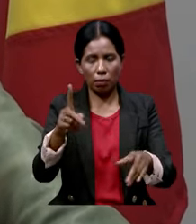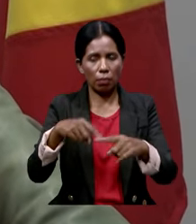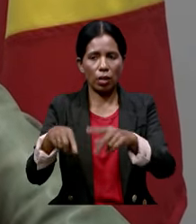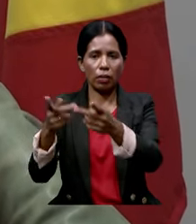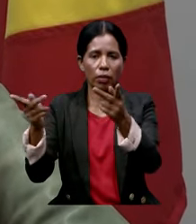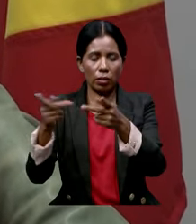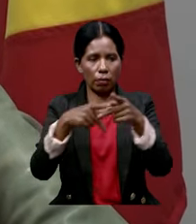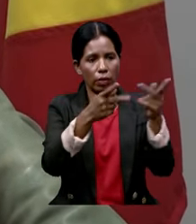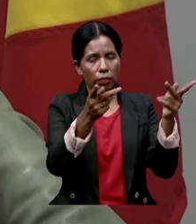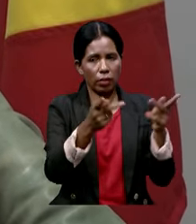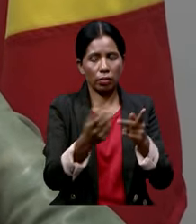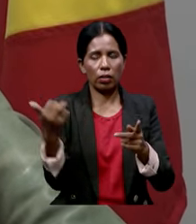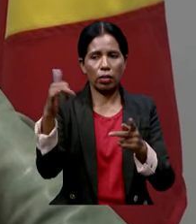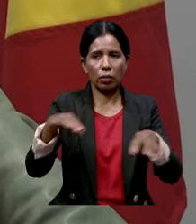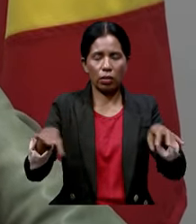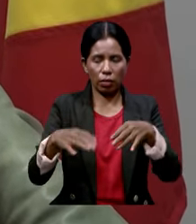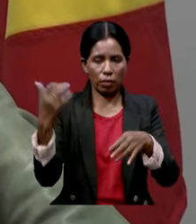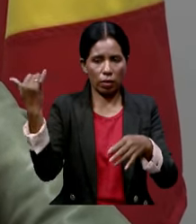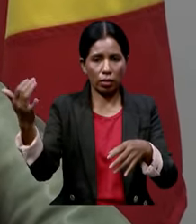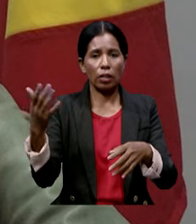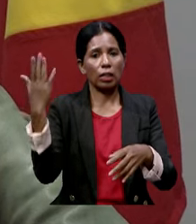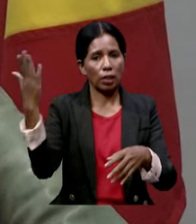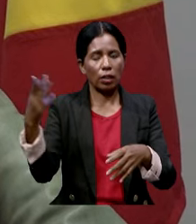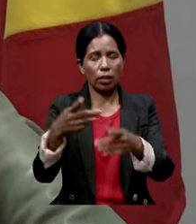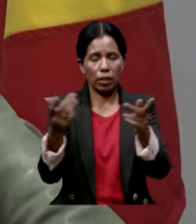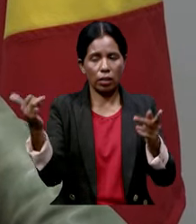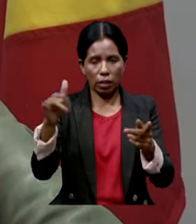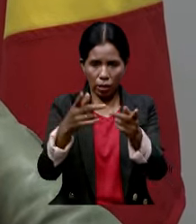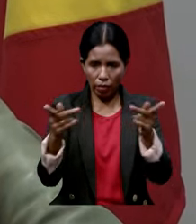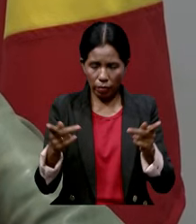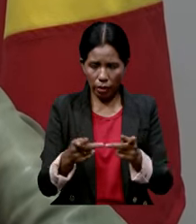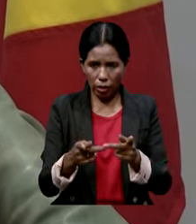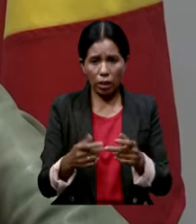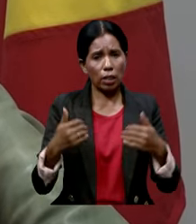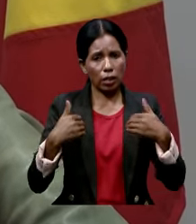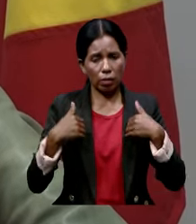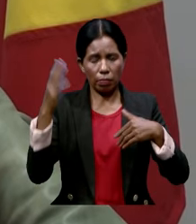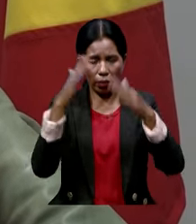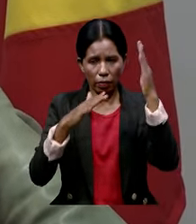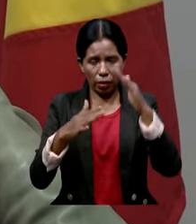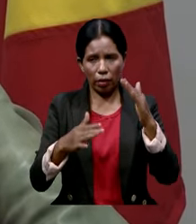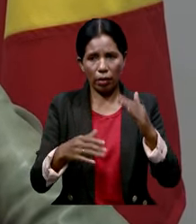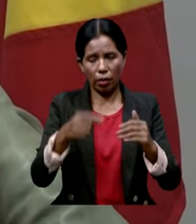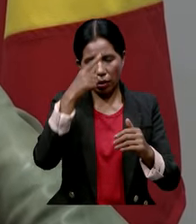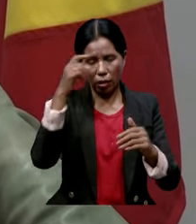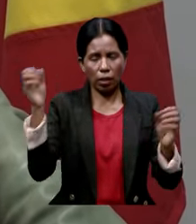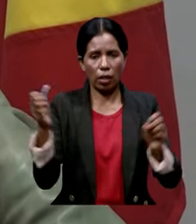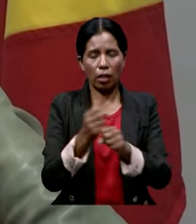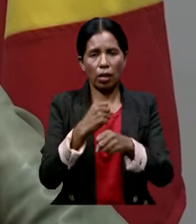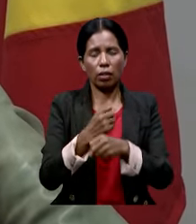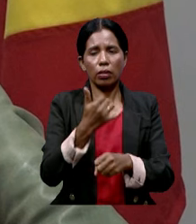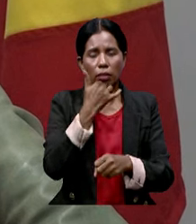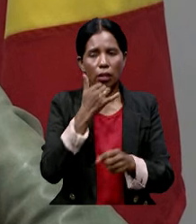bairro naba, ser serviço ser nia fatin. E se não acontece, né, infração ida grave.